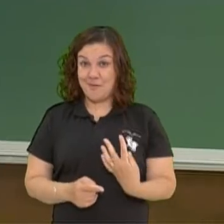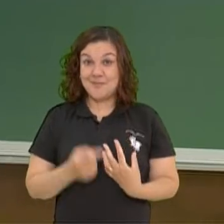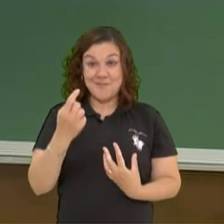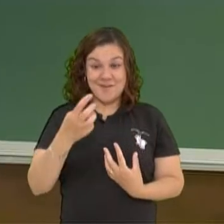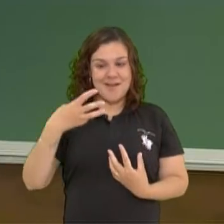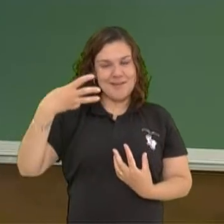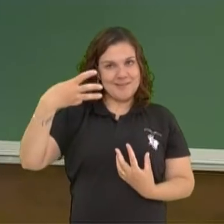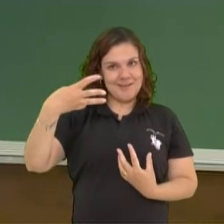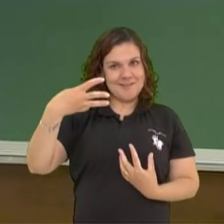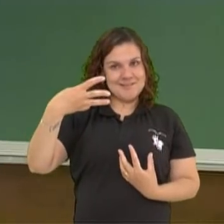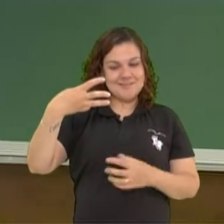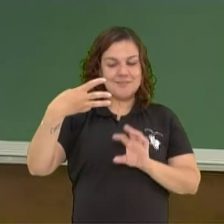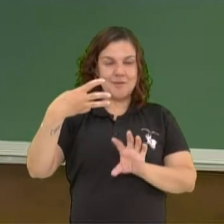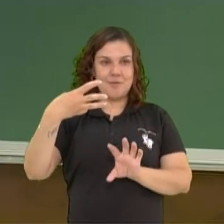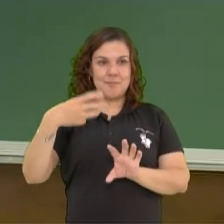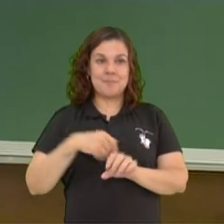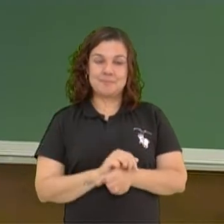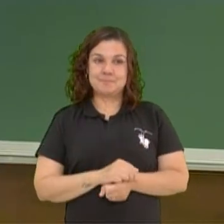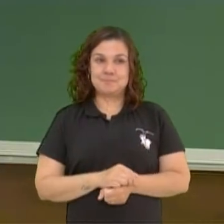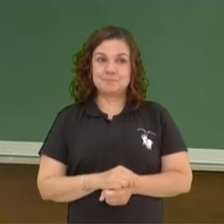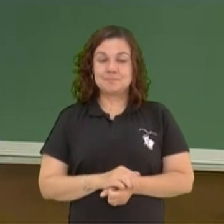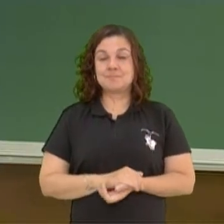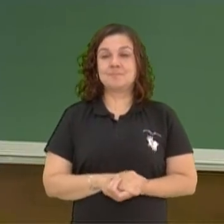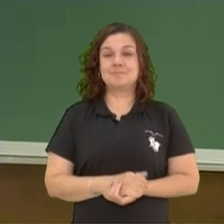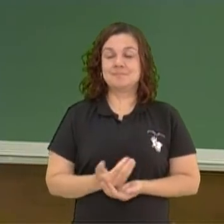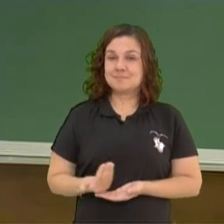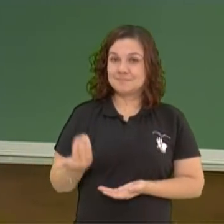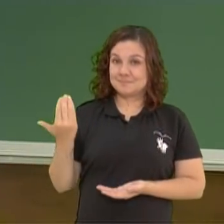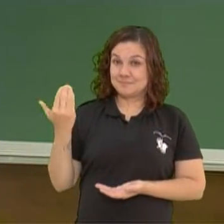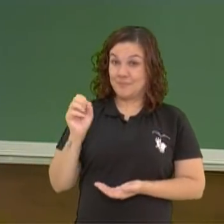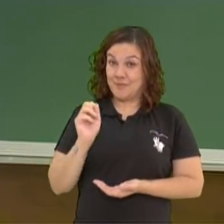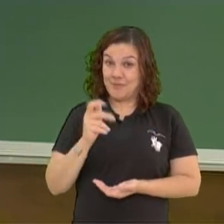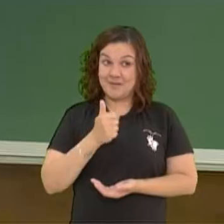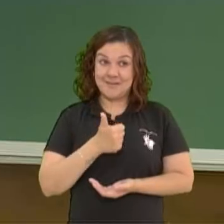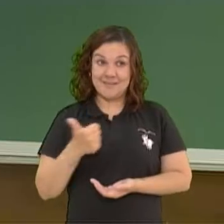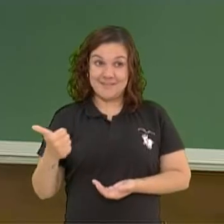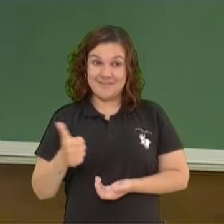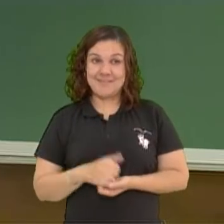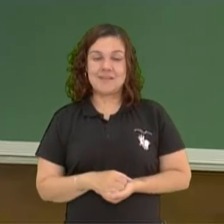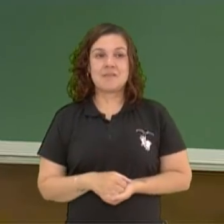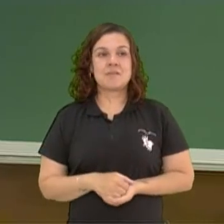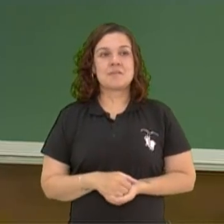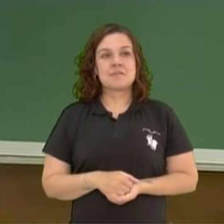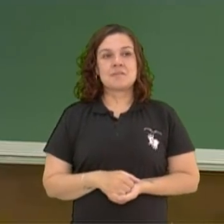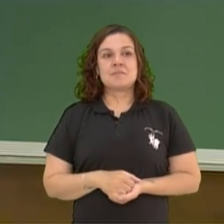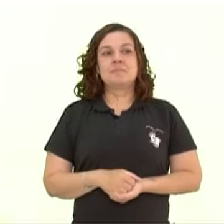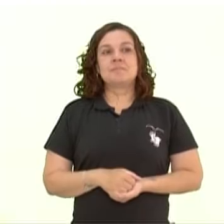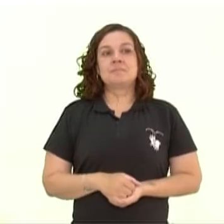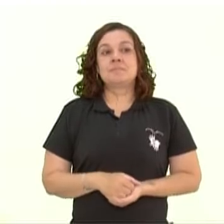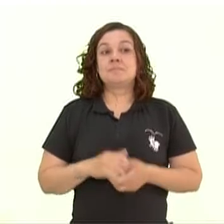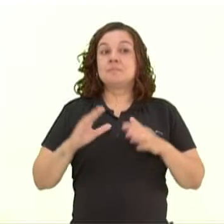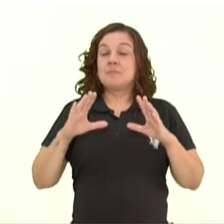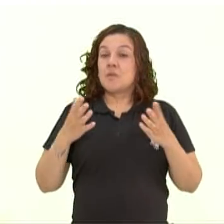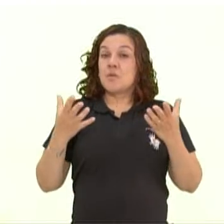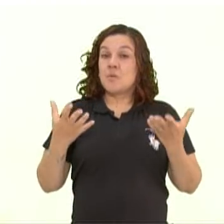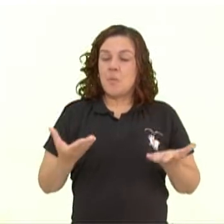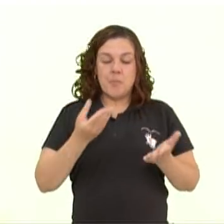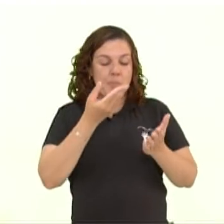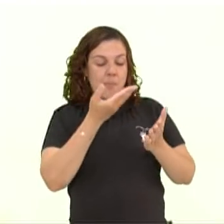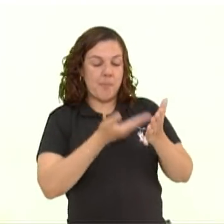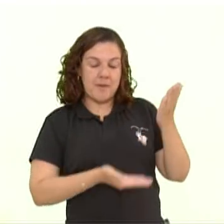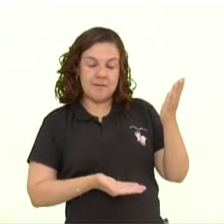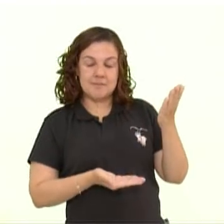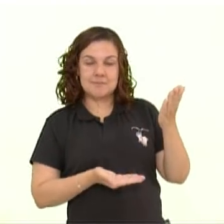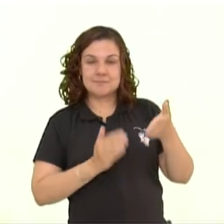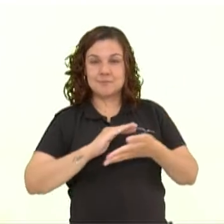é 1 sobre 64, é o que, né? A nossa potência, tá bom? Então, né, continuando aqui, qual foi a perda de memória